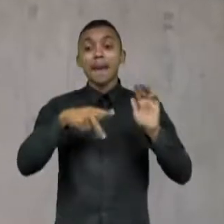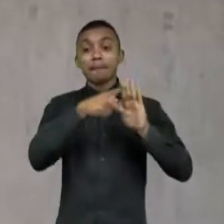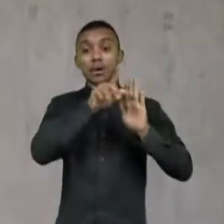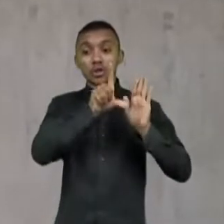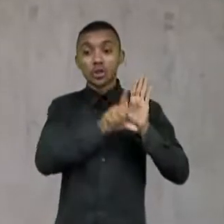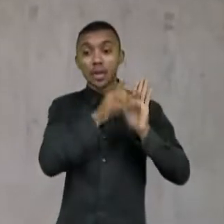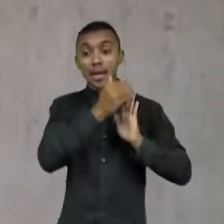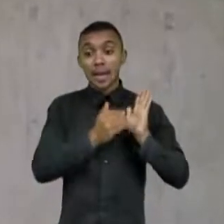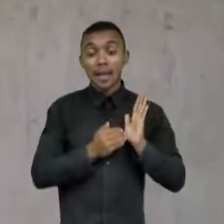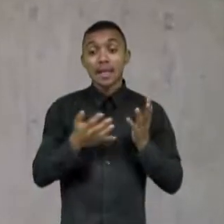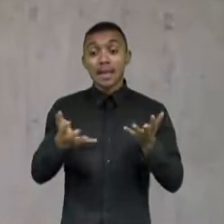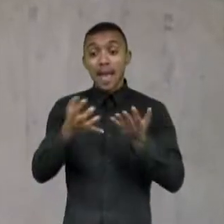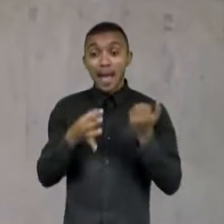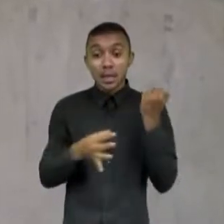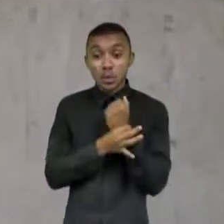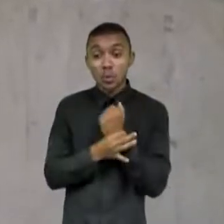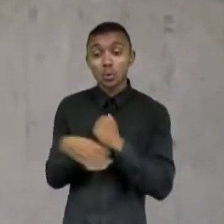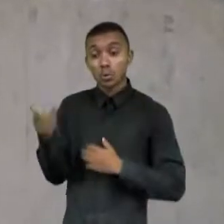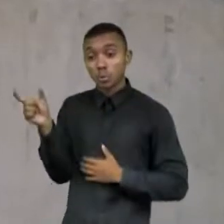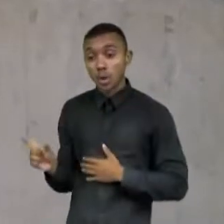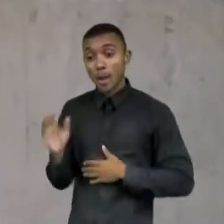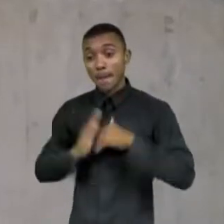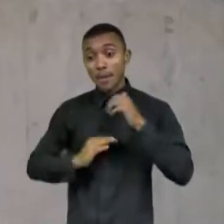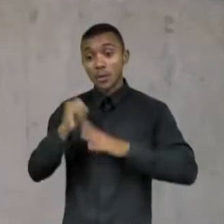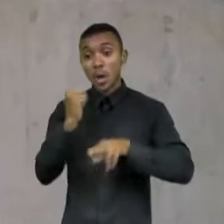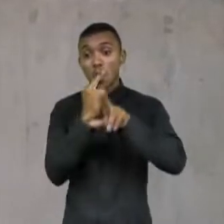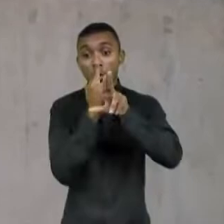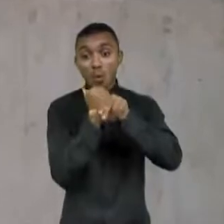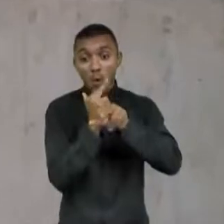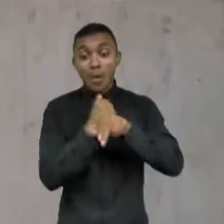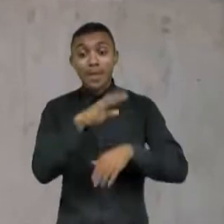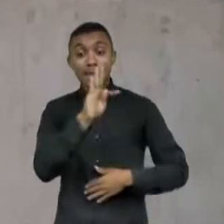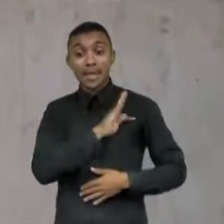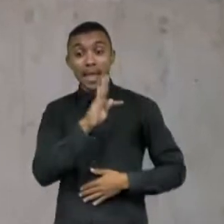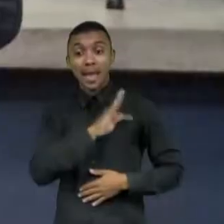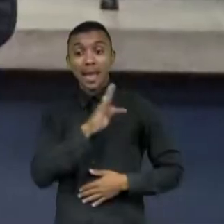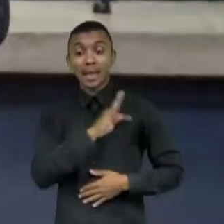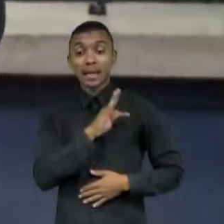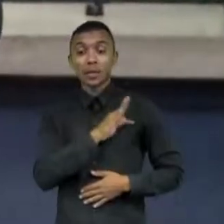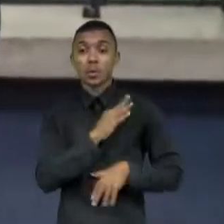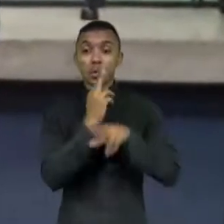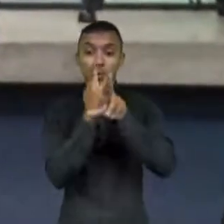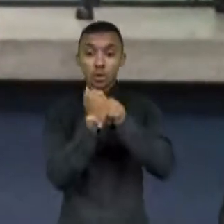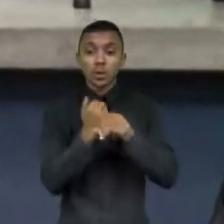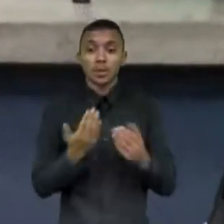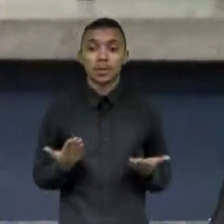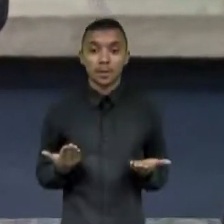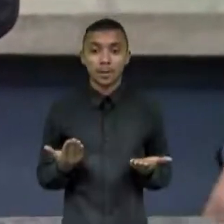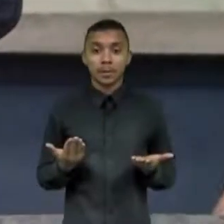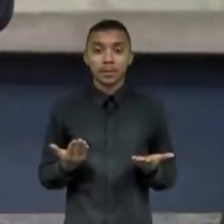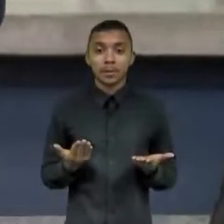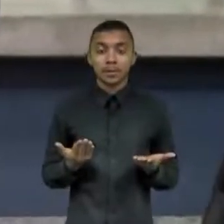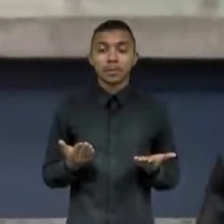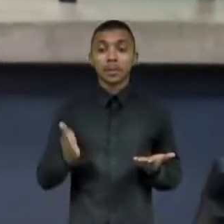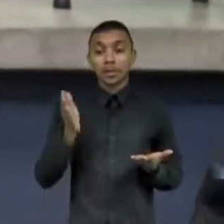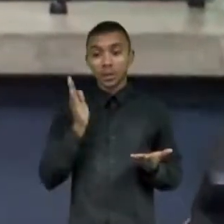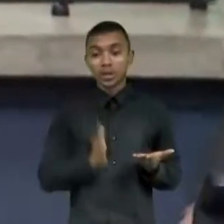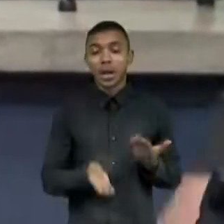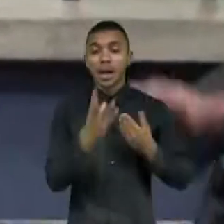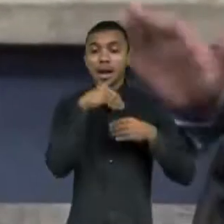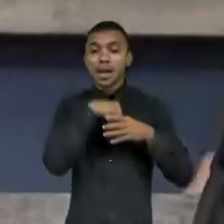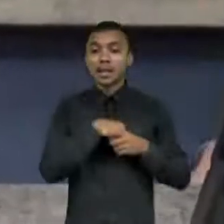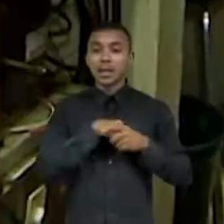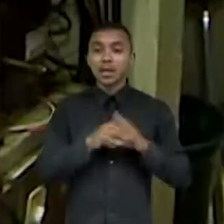que busca assegurar a presença de um responsável técnico nutricionista, regularmente inscrito no